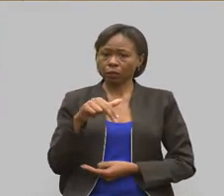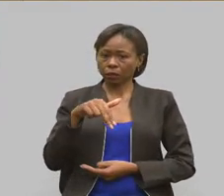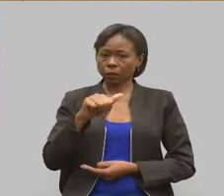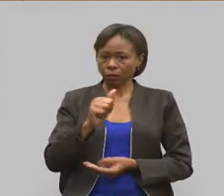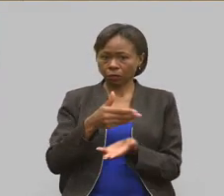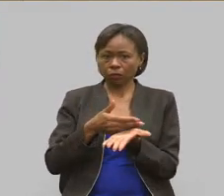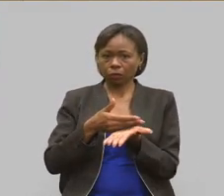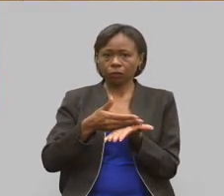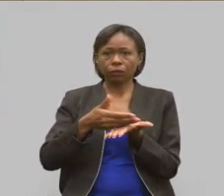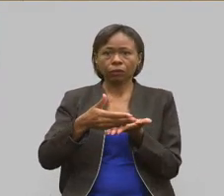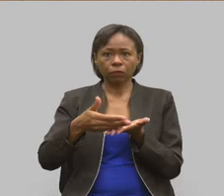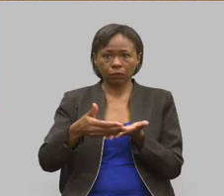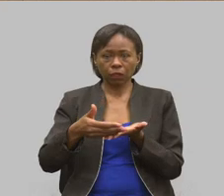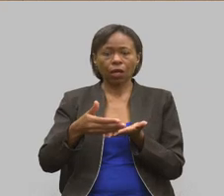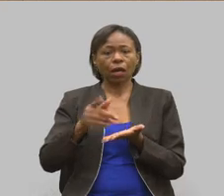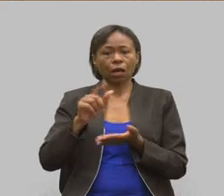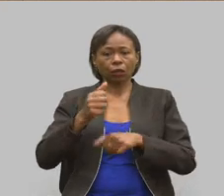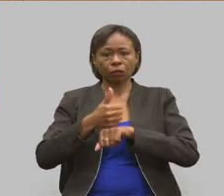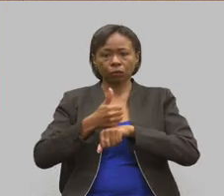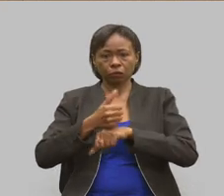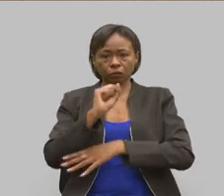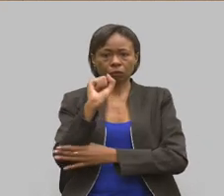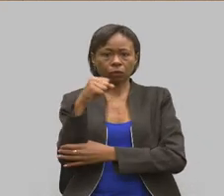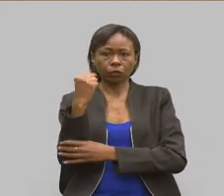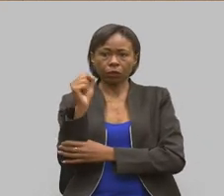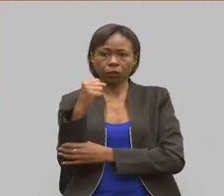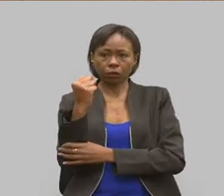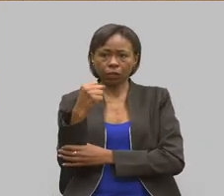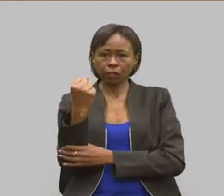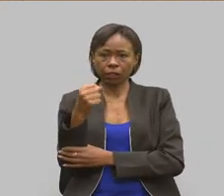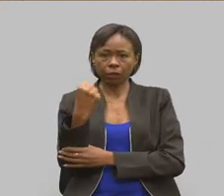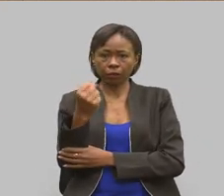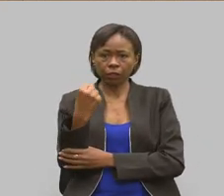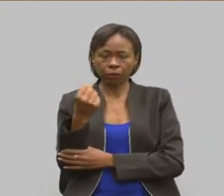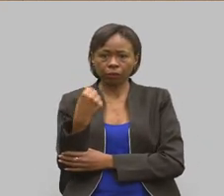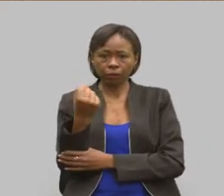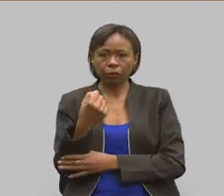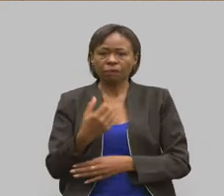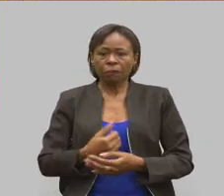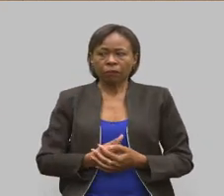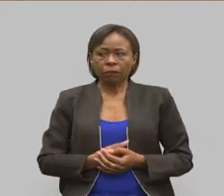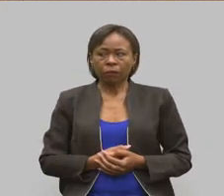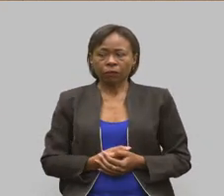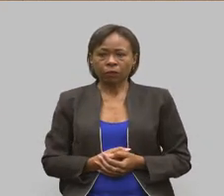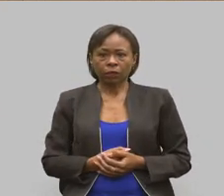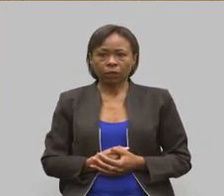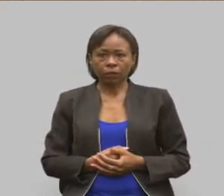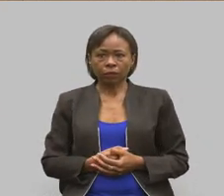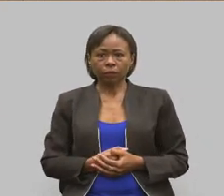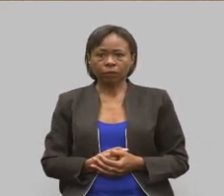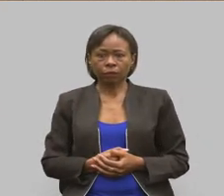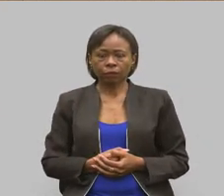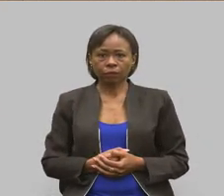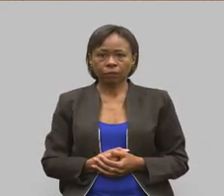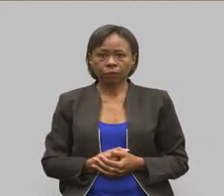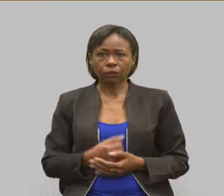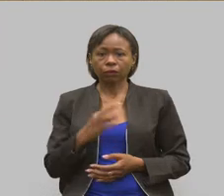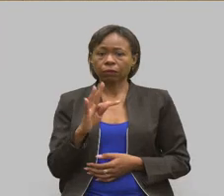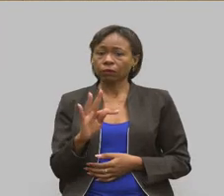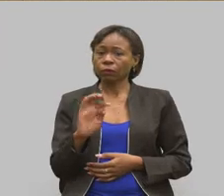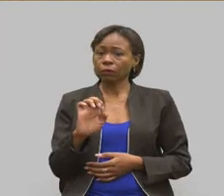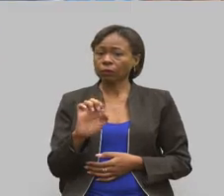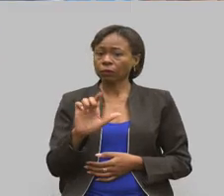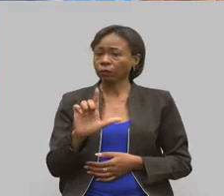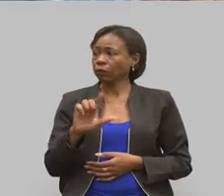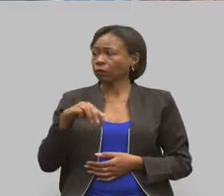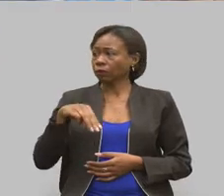Vasconcelos fisioterapeuta por favor convido para sentar à mesa a Telma Telma Renata